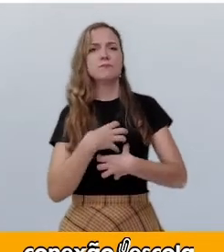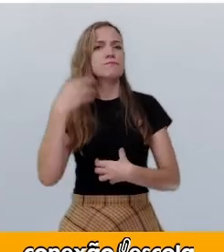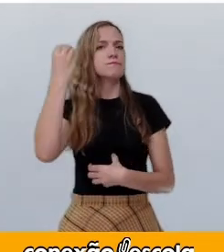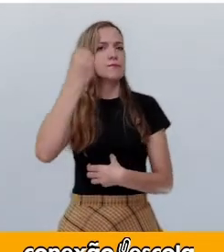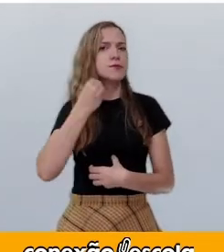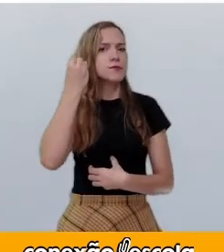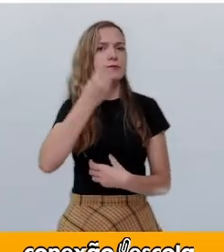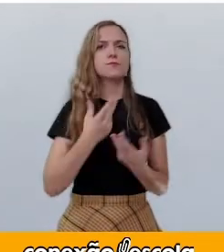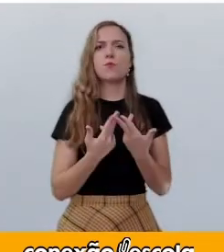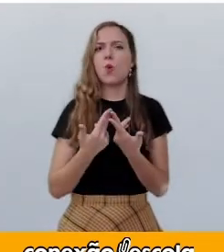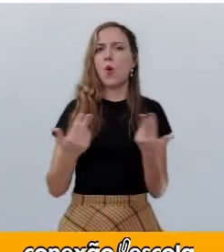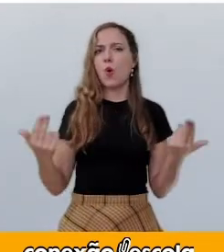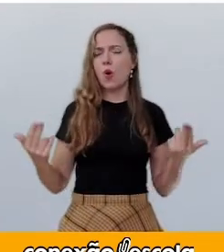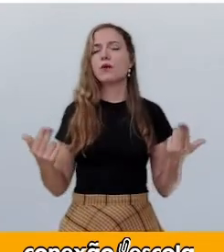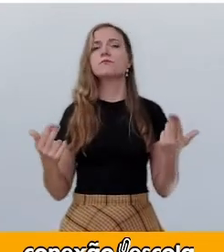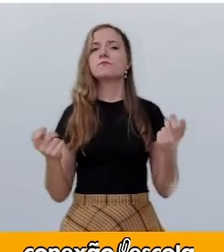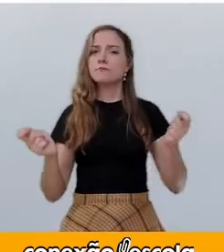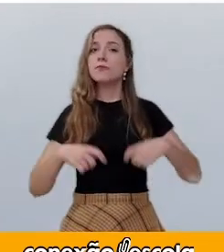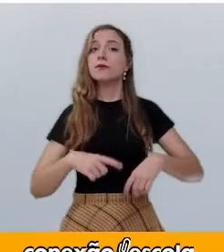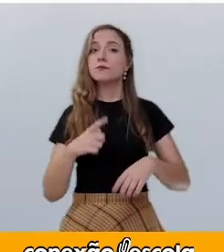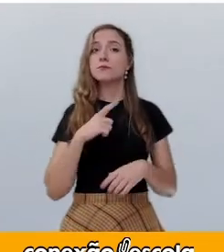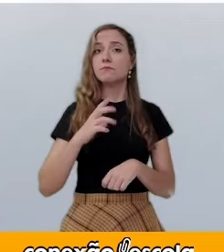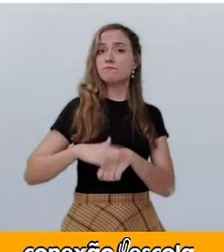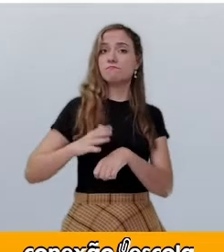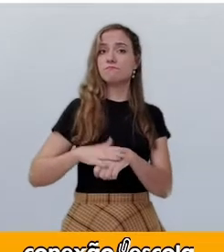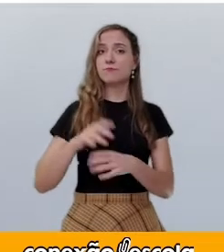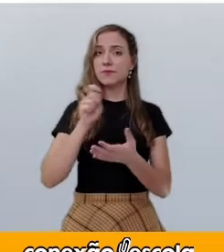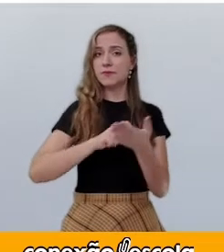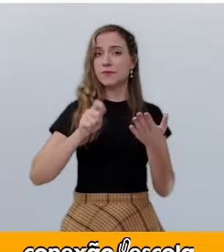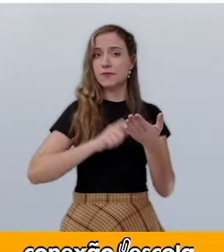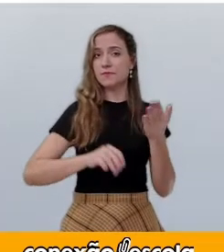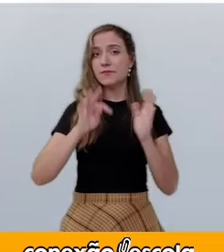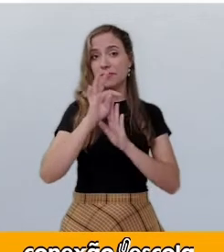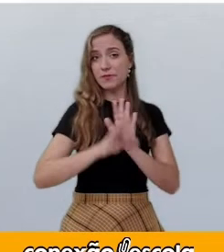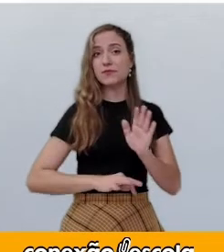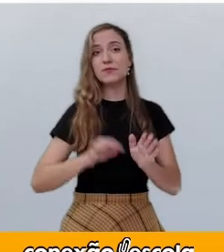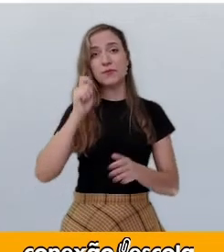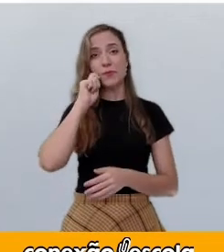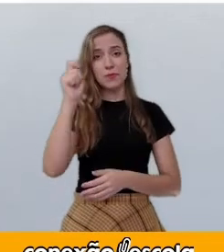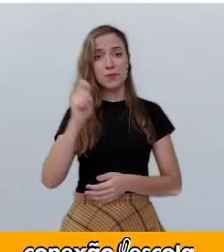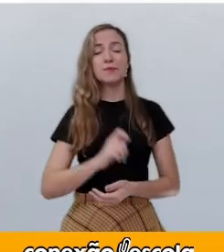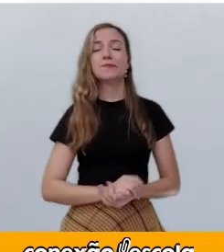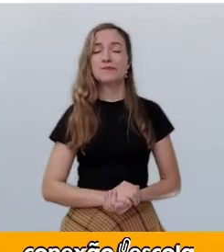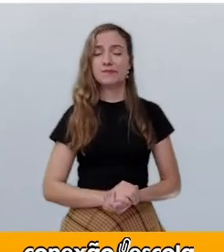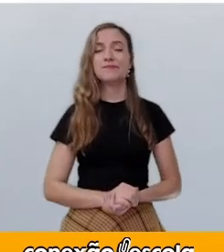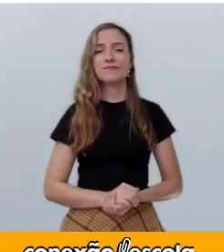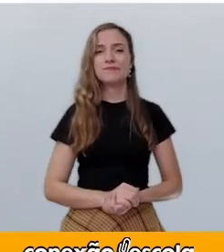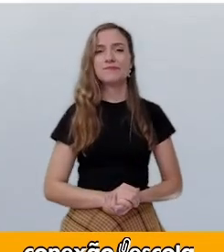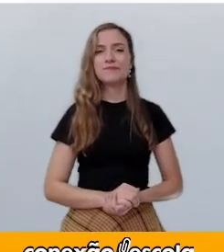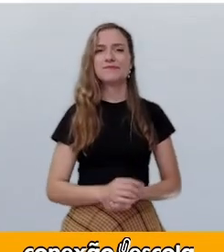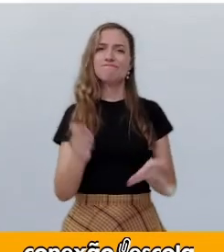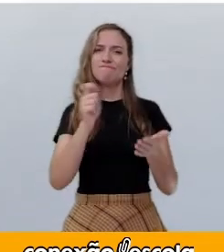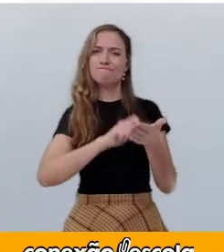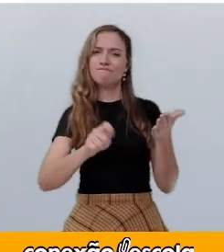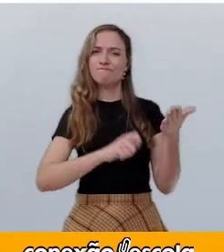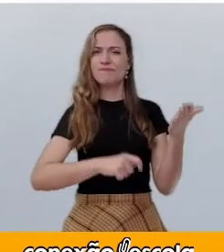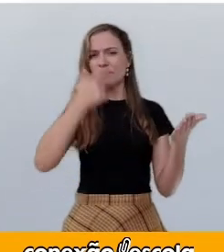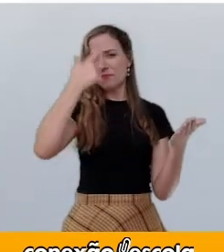experienciados pelo autor do texto o relato pessoal